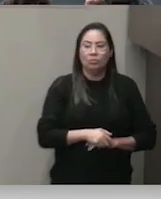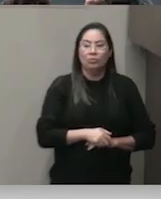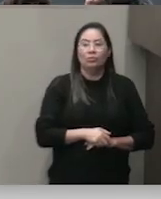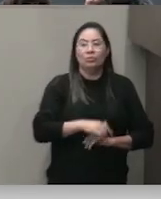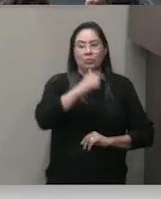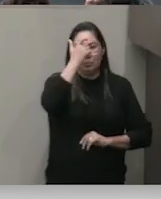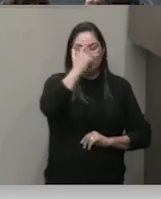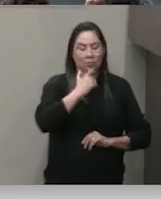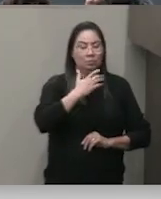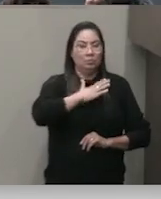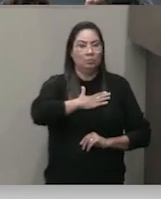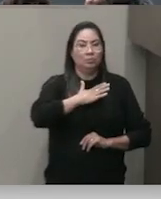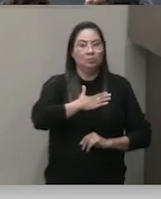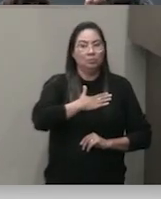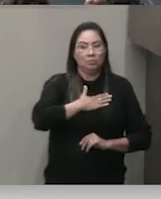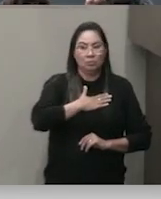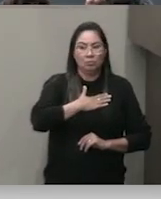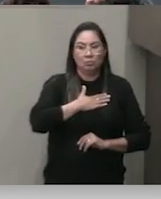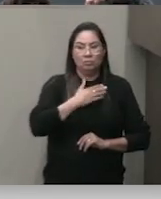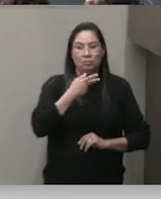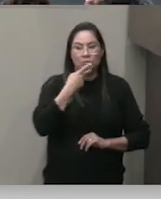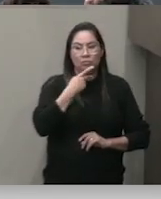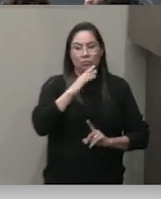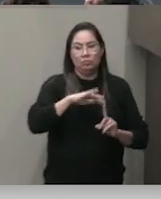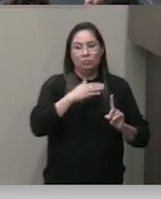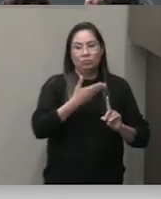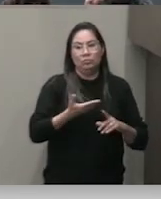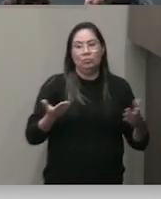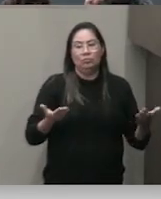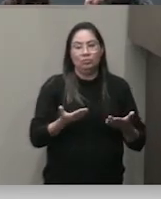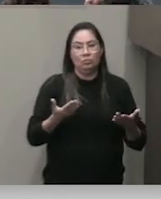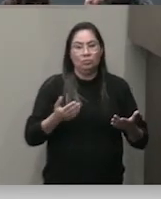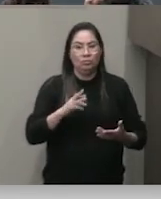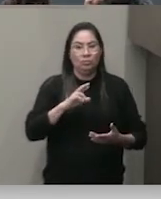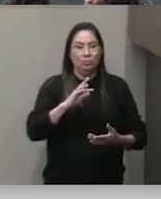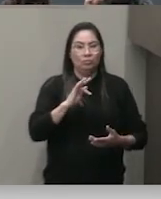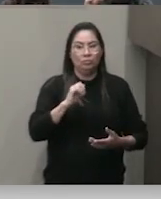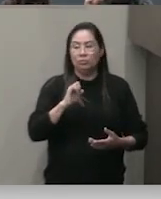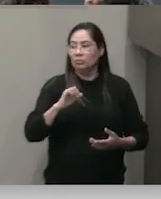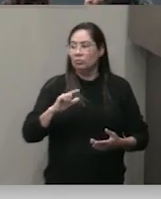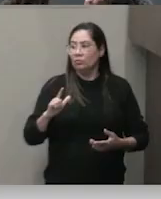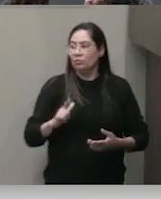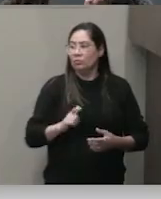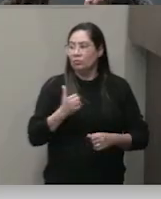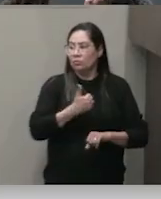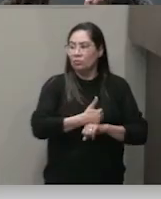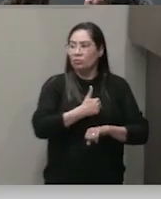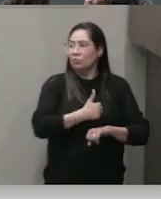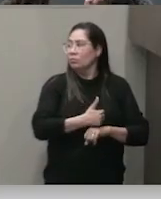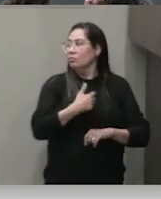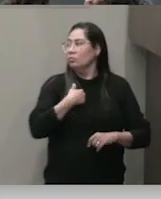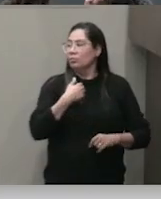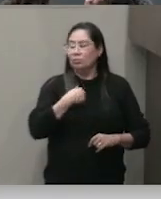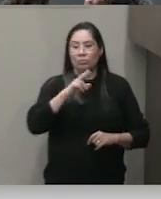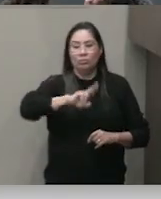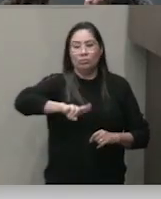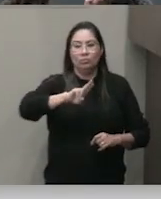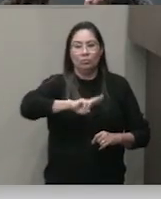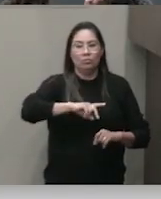desde já solicito ao vice-presidente dessa casa, Rafael Colucci, que assuma os trabalhos para que eu faça o uso da tribuna.